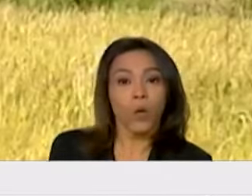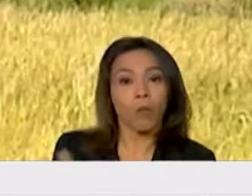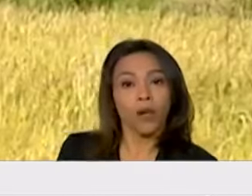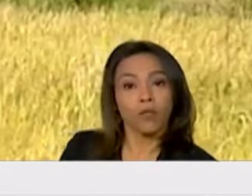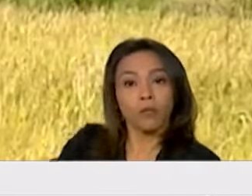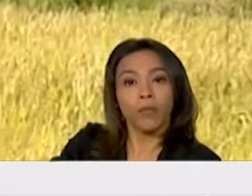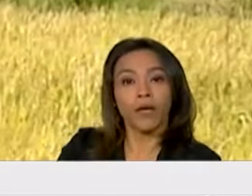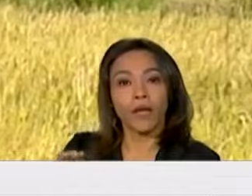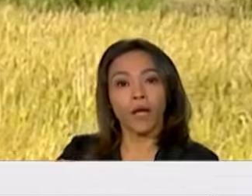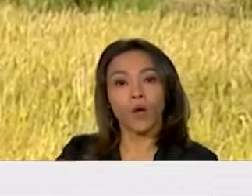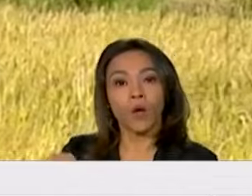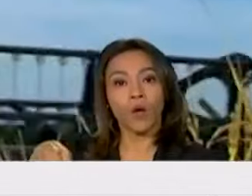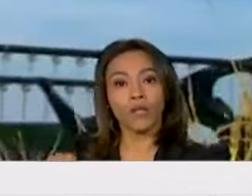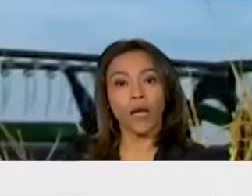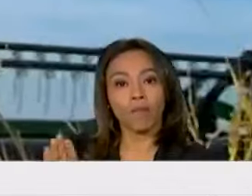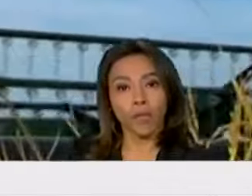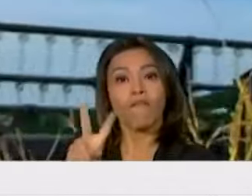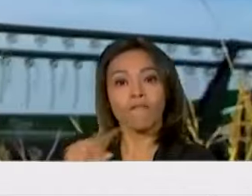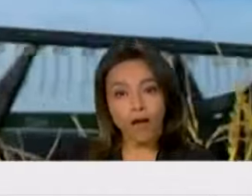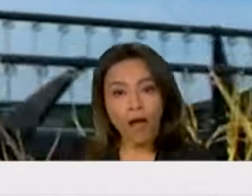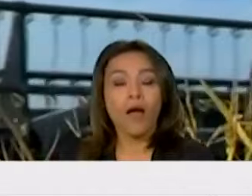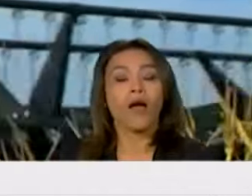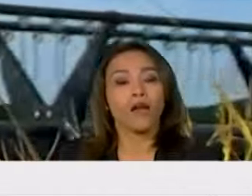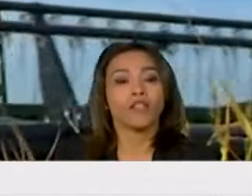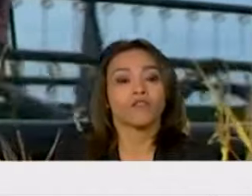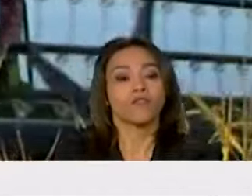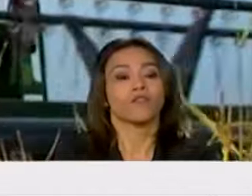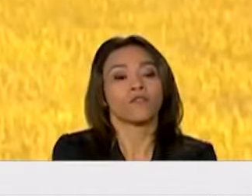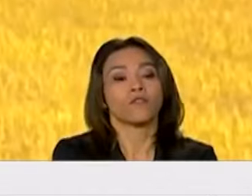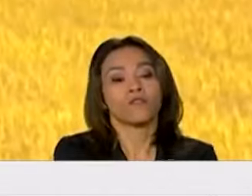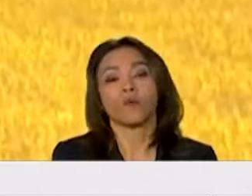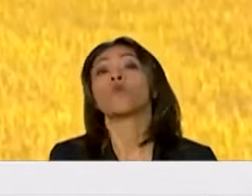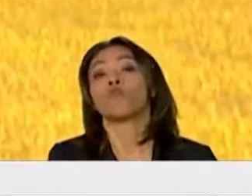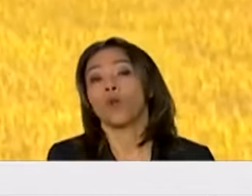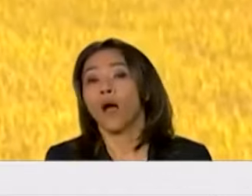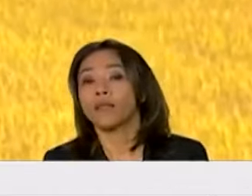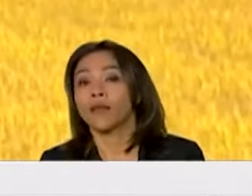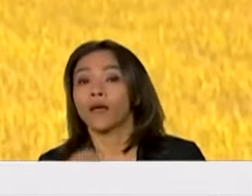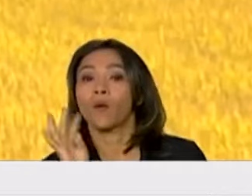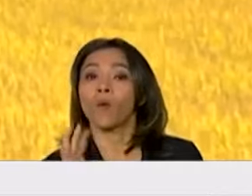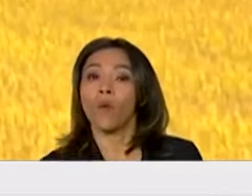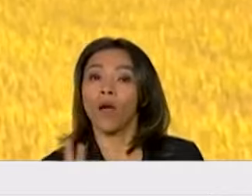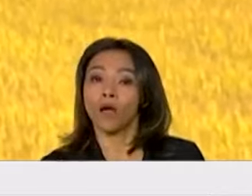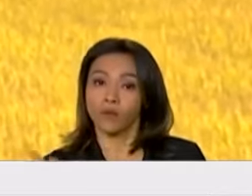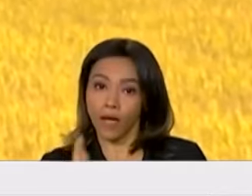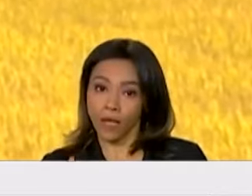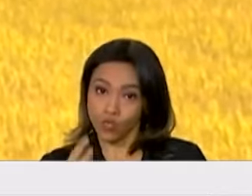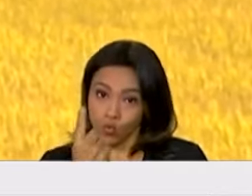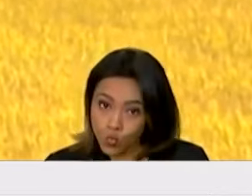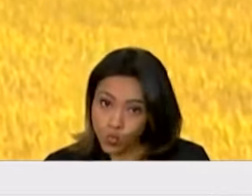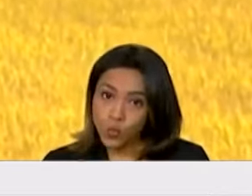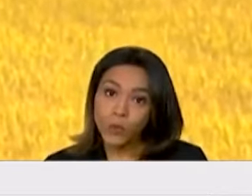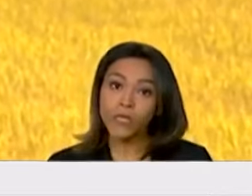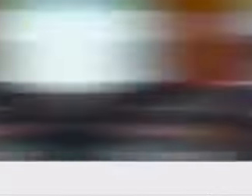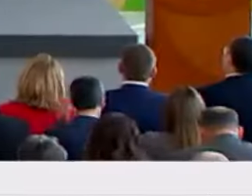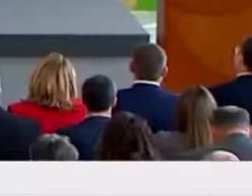arroz consumido no Brasil, mas não sofreu quebra de safra significativa, mesmo com as tragédias climáticas dos